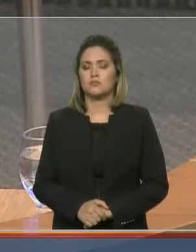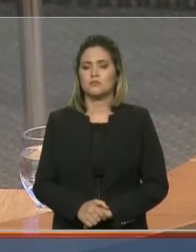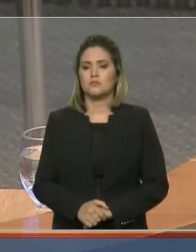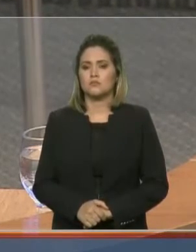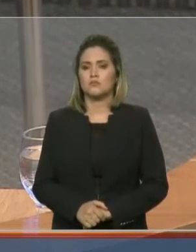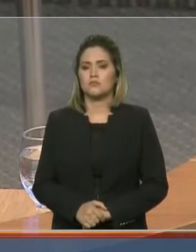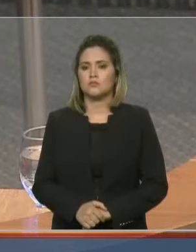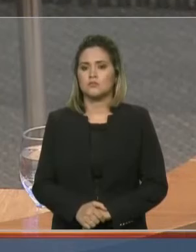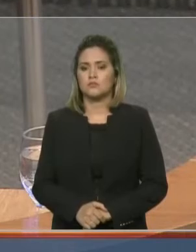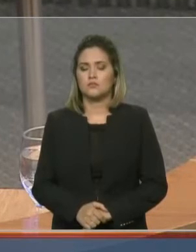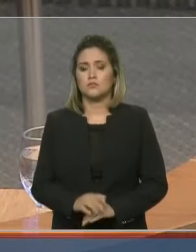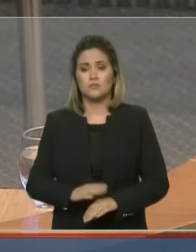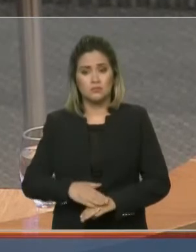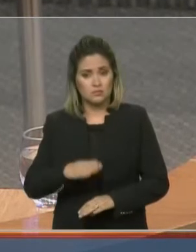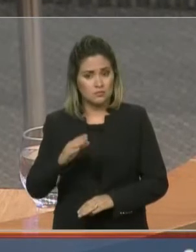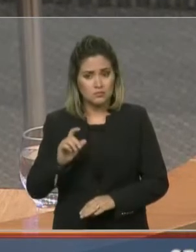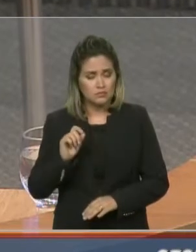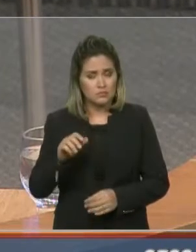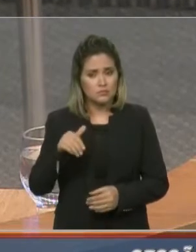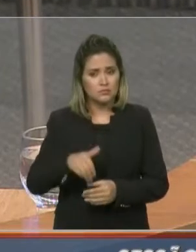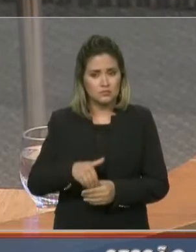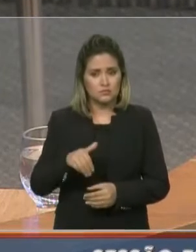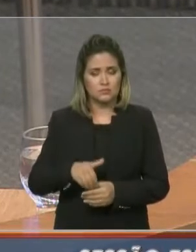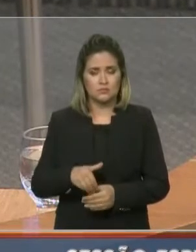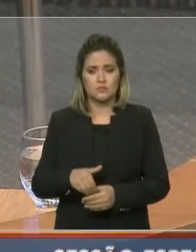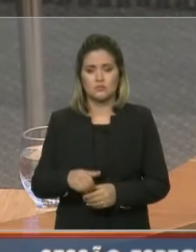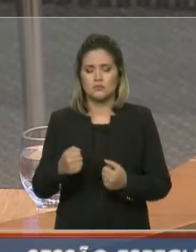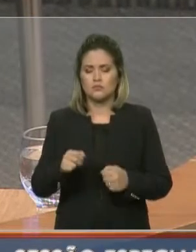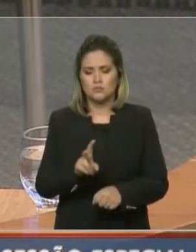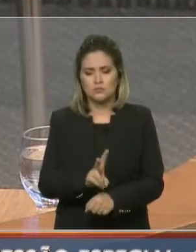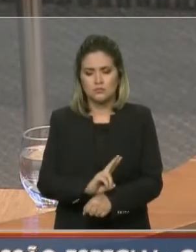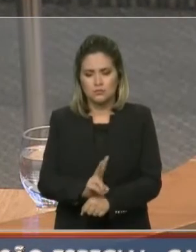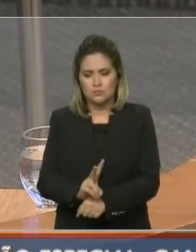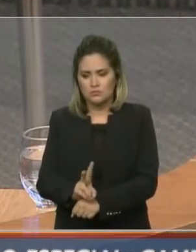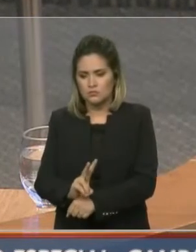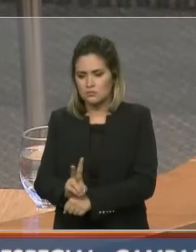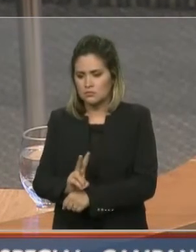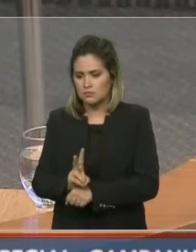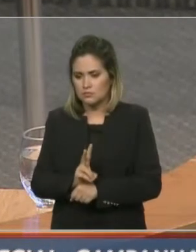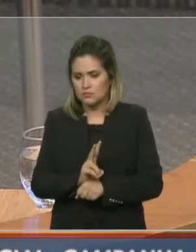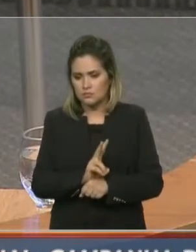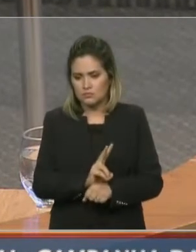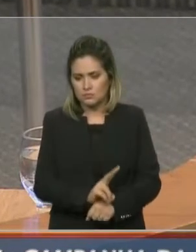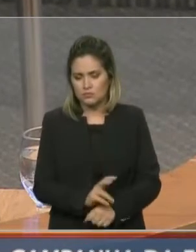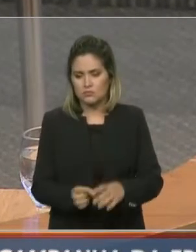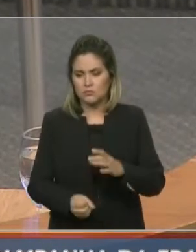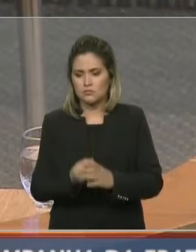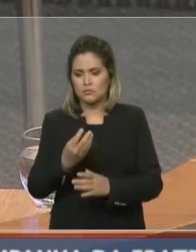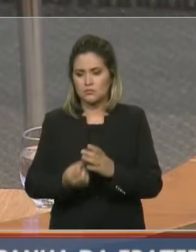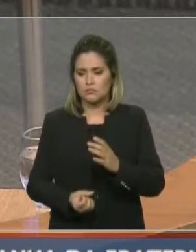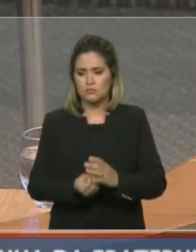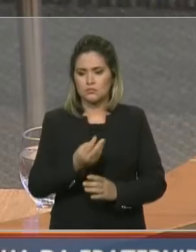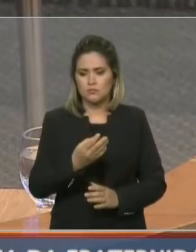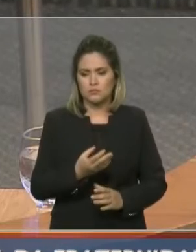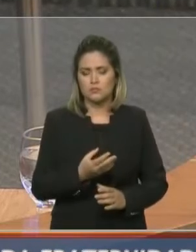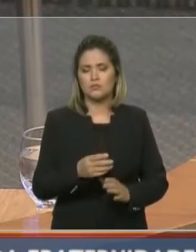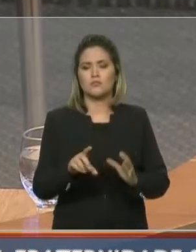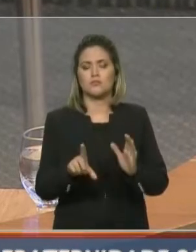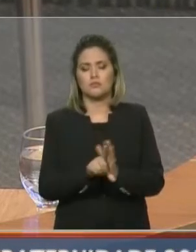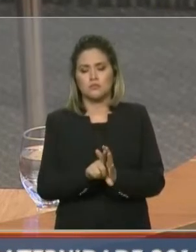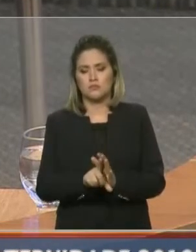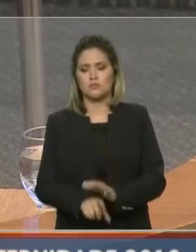de votar. Está no acompanhamento, está no monitoramento, está na elaboração e